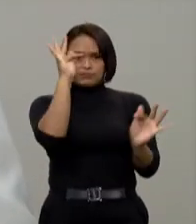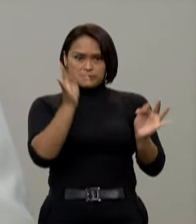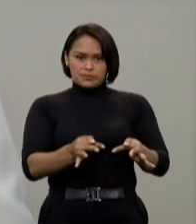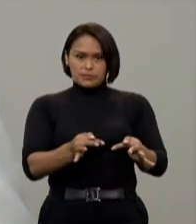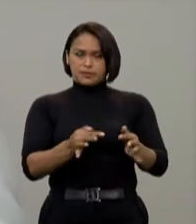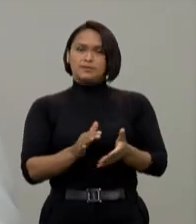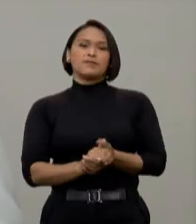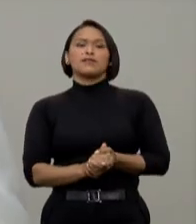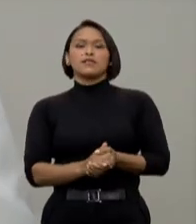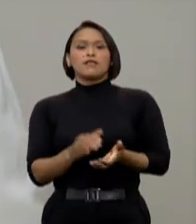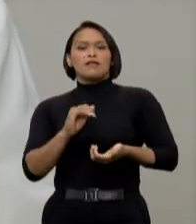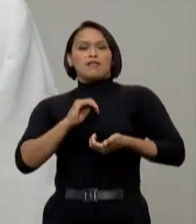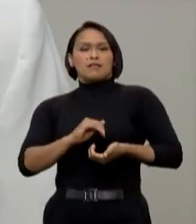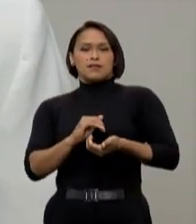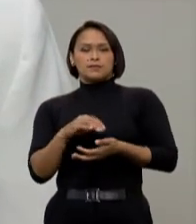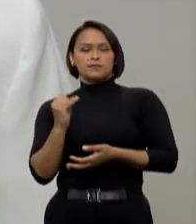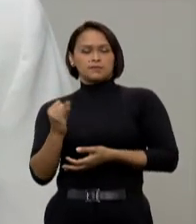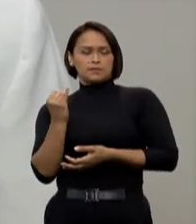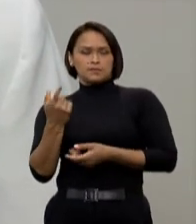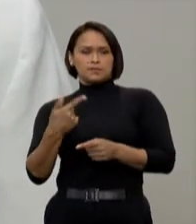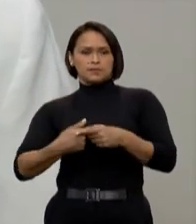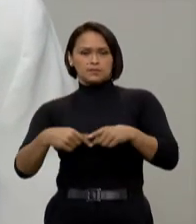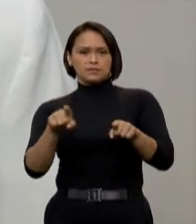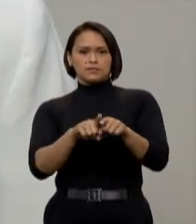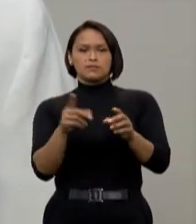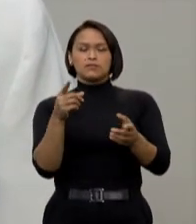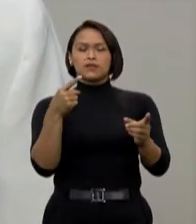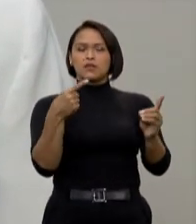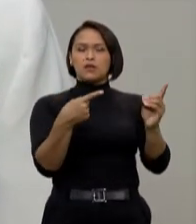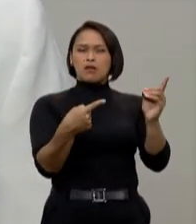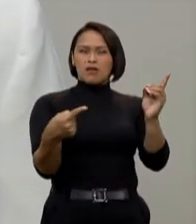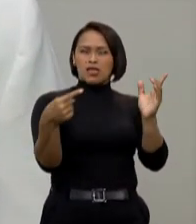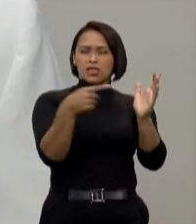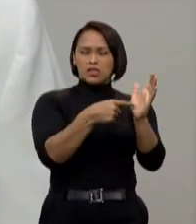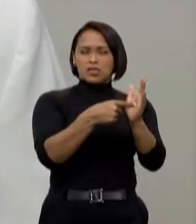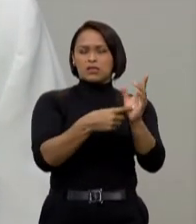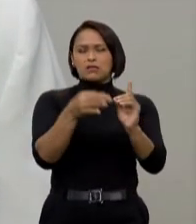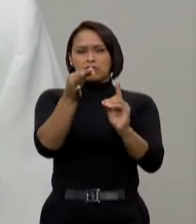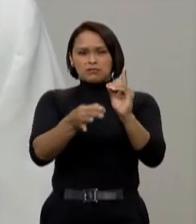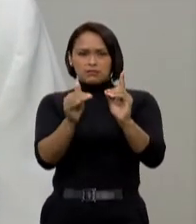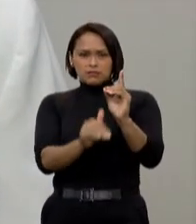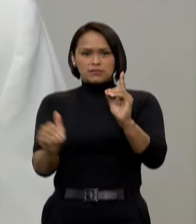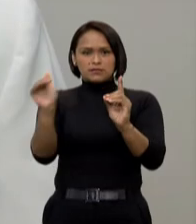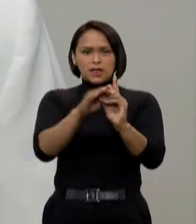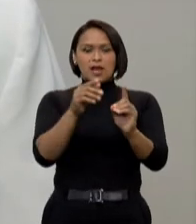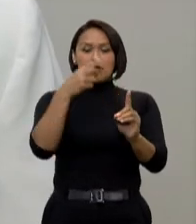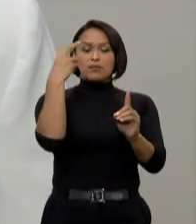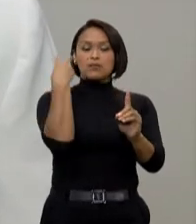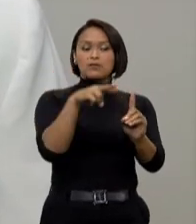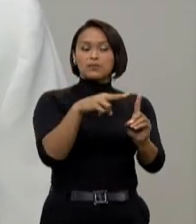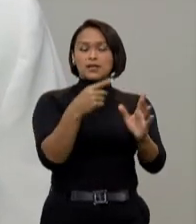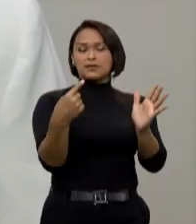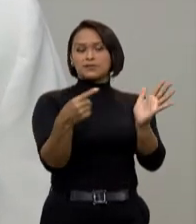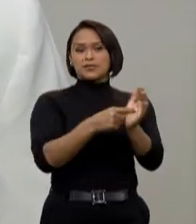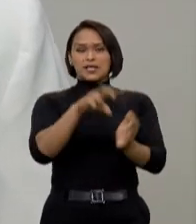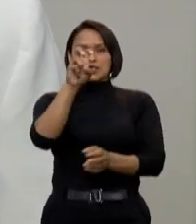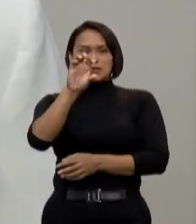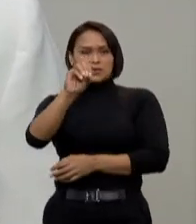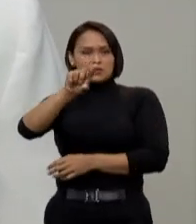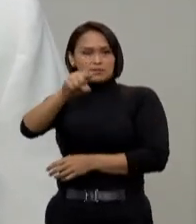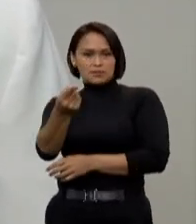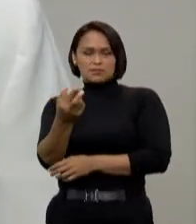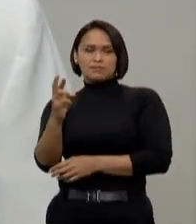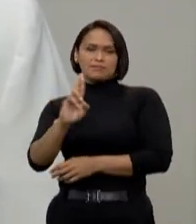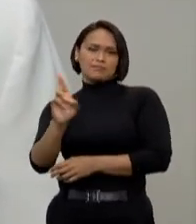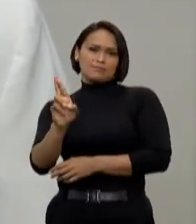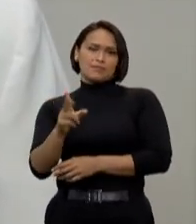definitiva. E a Corte Especial recebeu denúncia contra um desembargador acusado de vender uma decisão por R$50 mil. De acordo